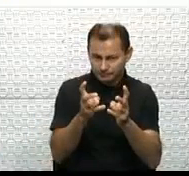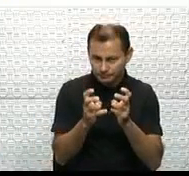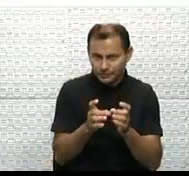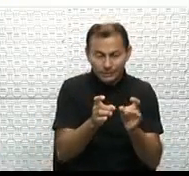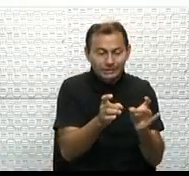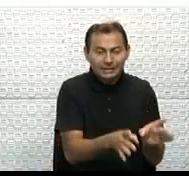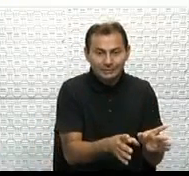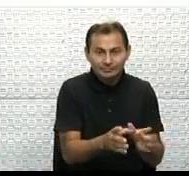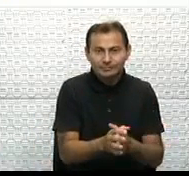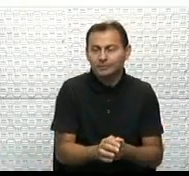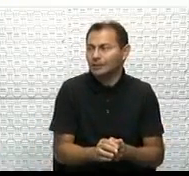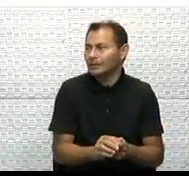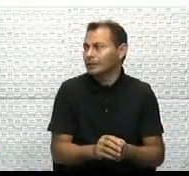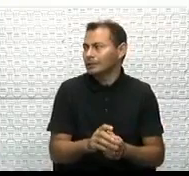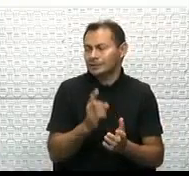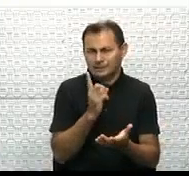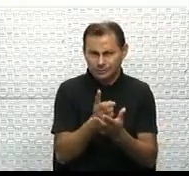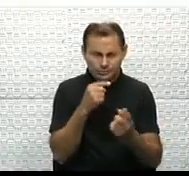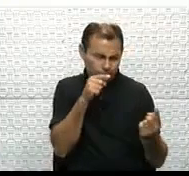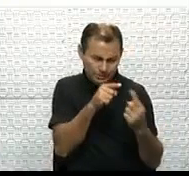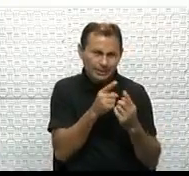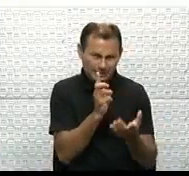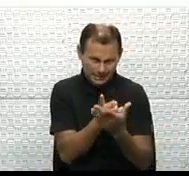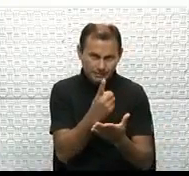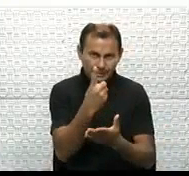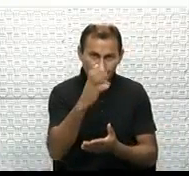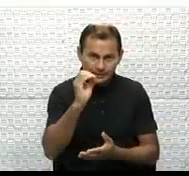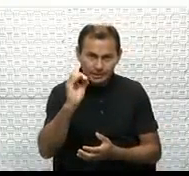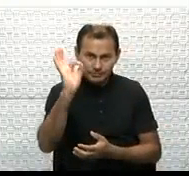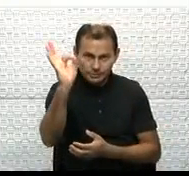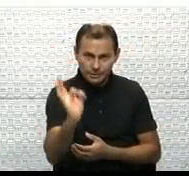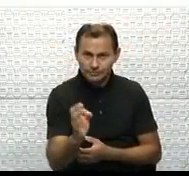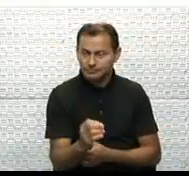a nossa referência sempre é o 100%.